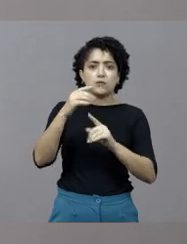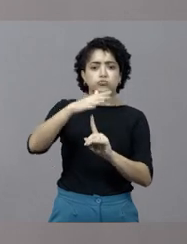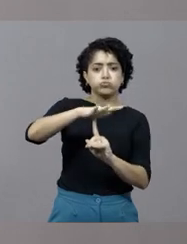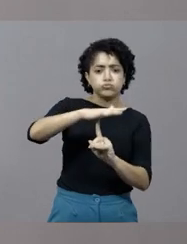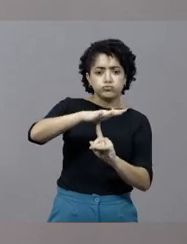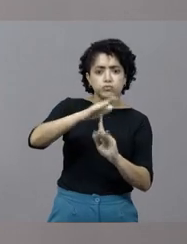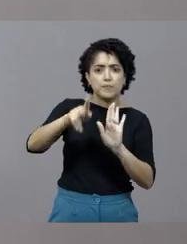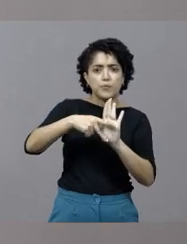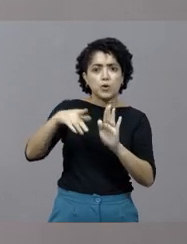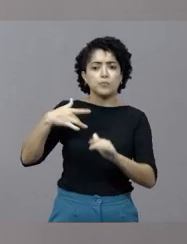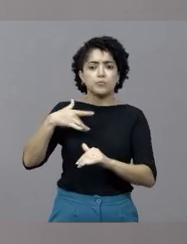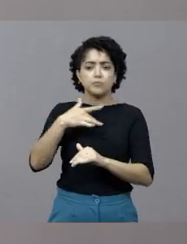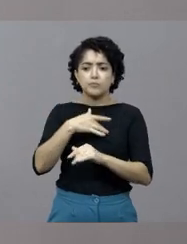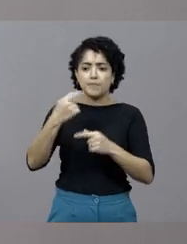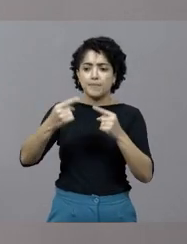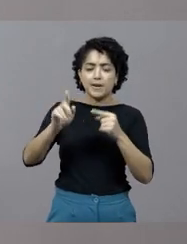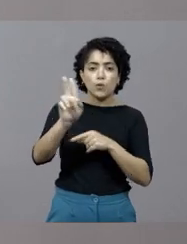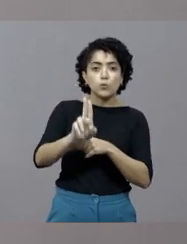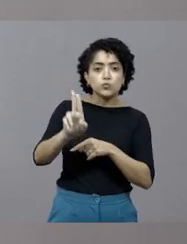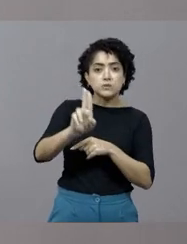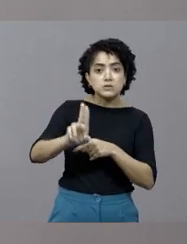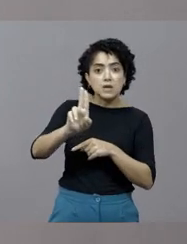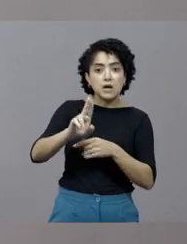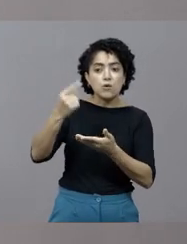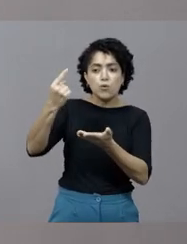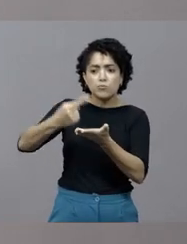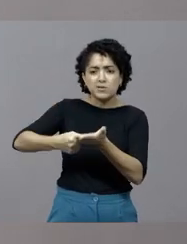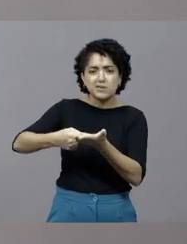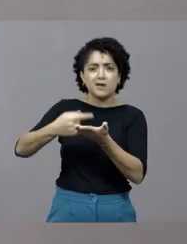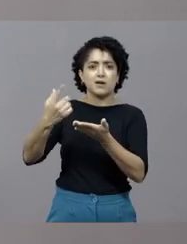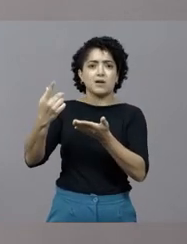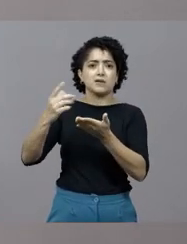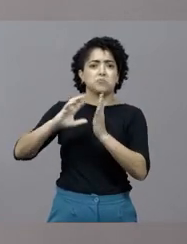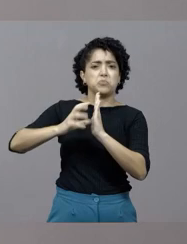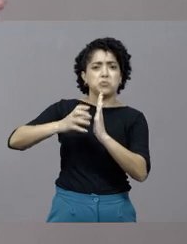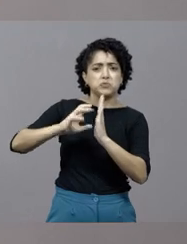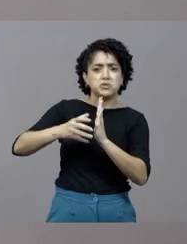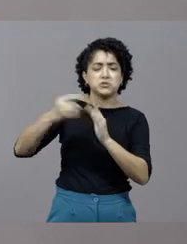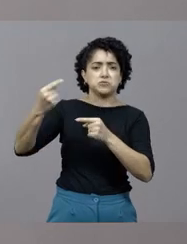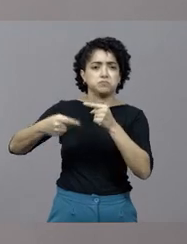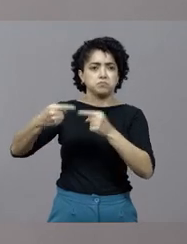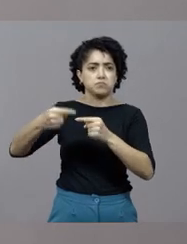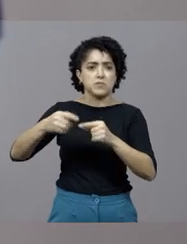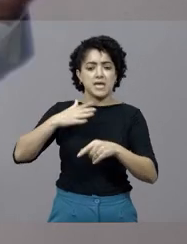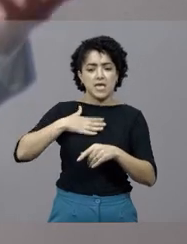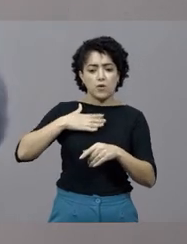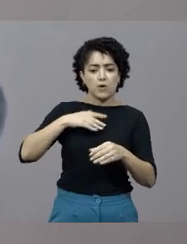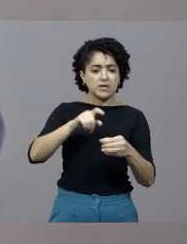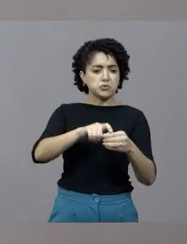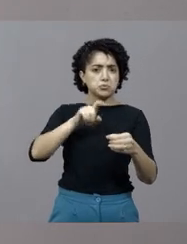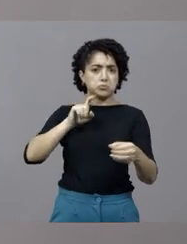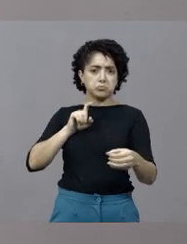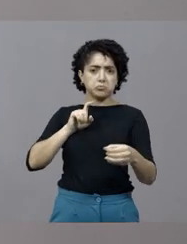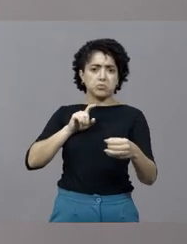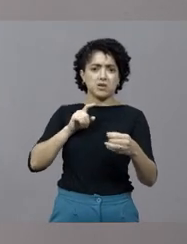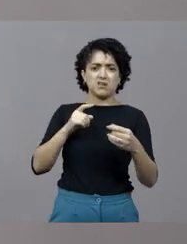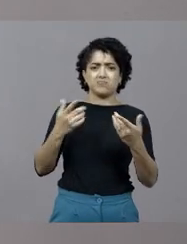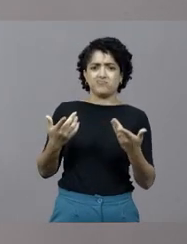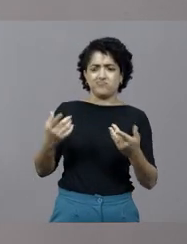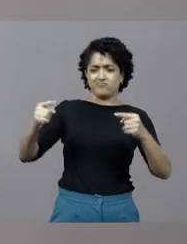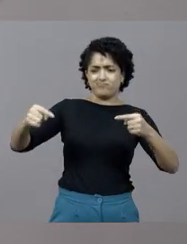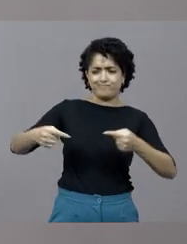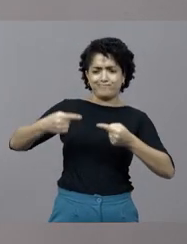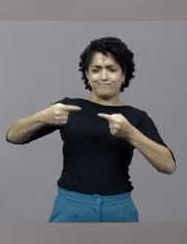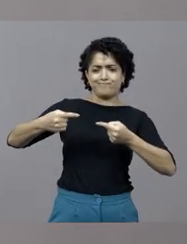compromissos político-partidários. Eu sempre falei, eu sou independente aqui, eu não faço questão de ser oposição, eu não gosto dessa oposição